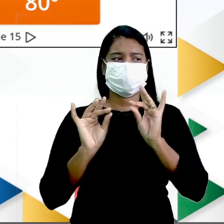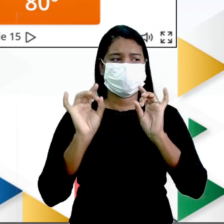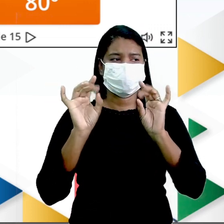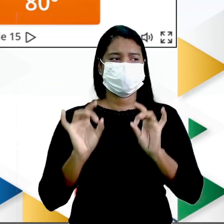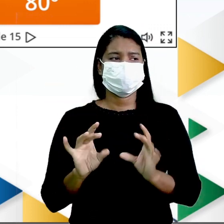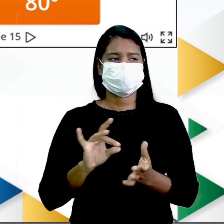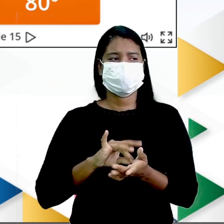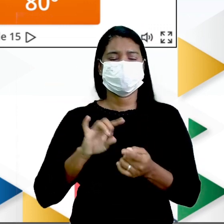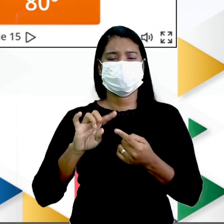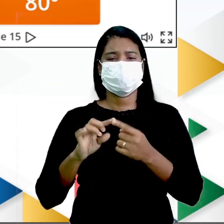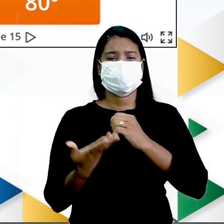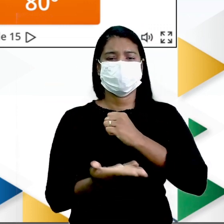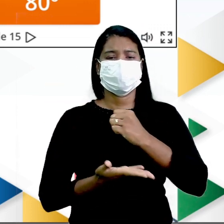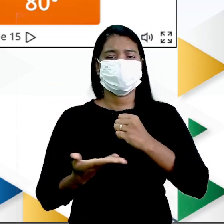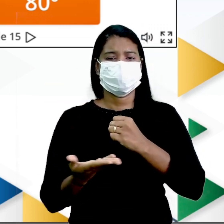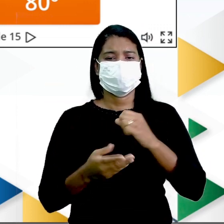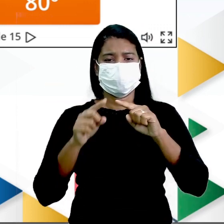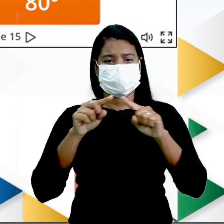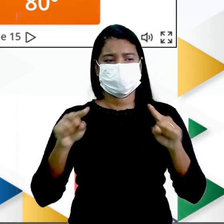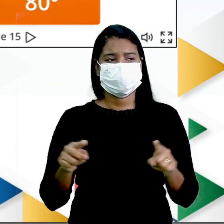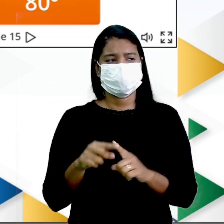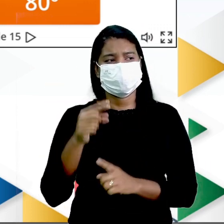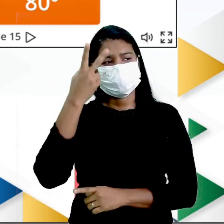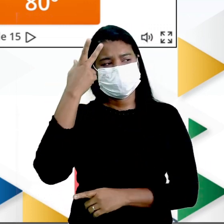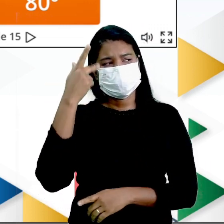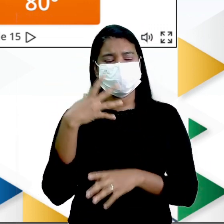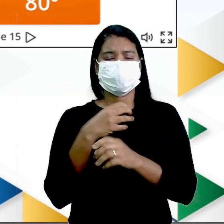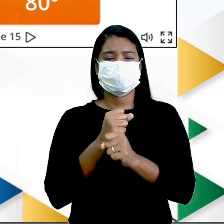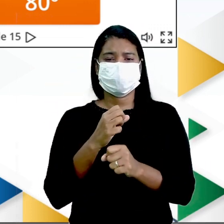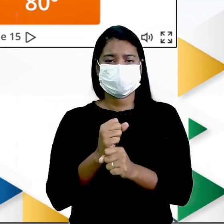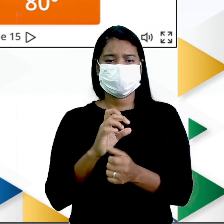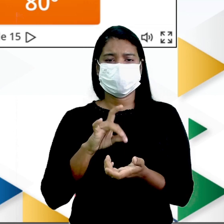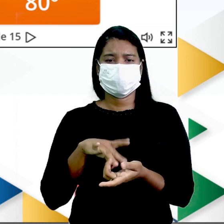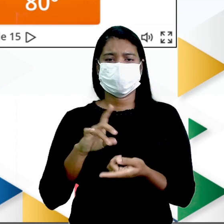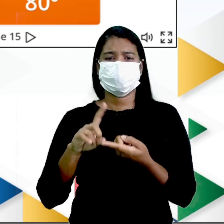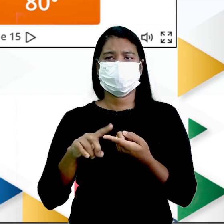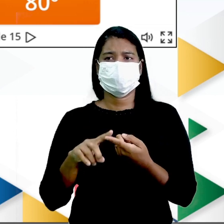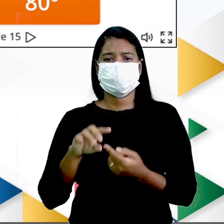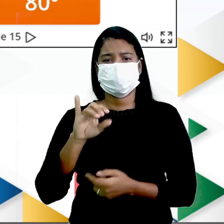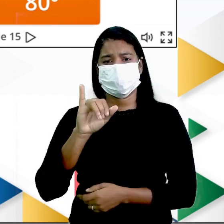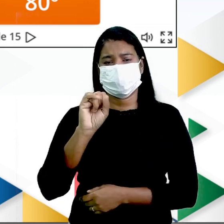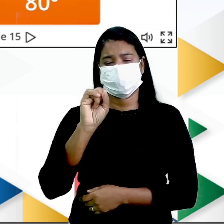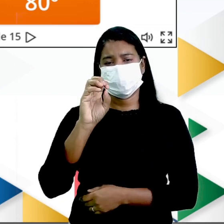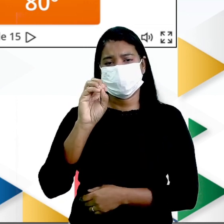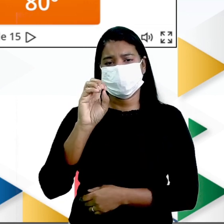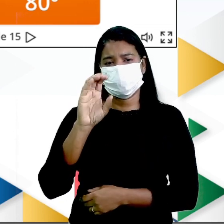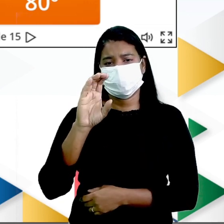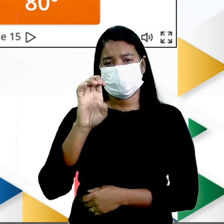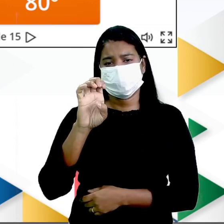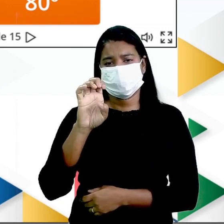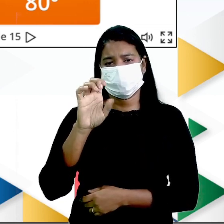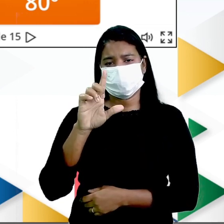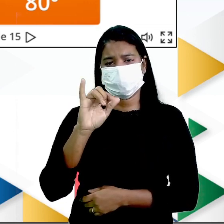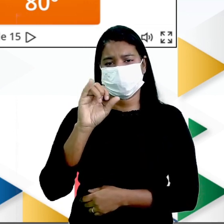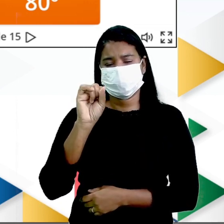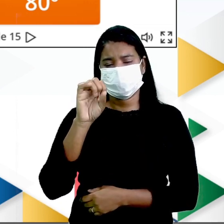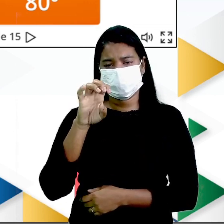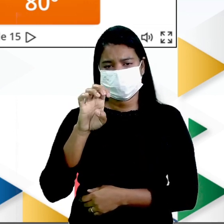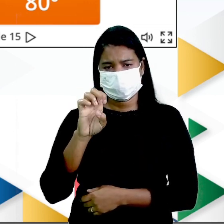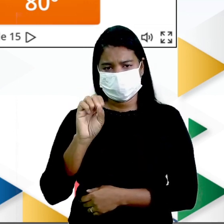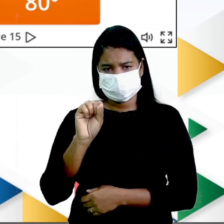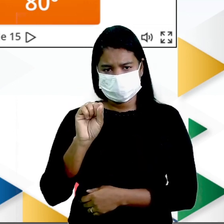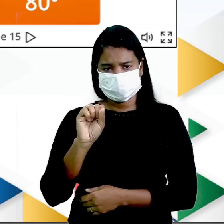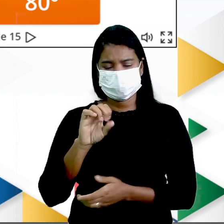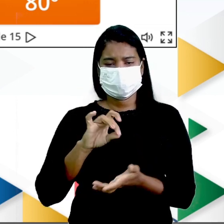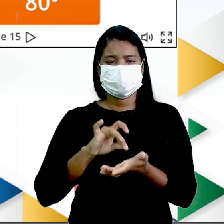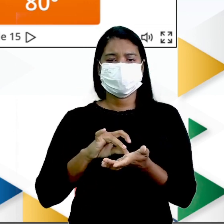ângulos da base com o mesmo valor, nós chamamos de, exatamente, isósceles. Não esquece, tá bom? E qual a letra que